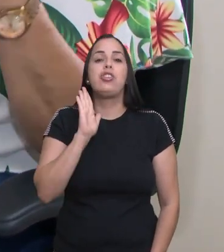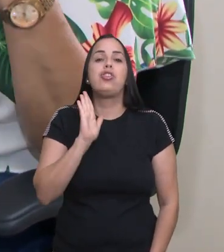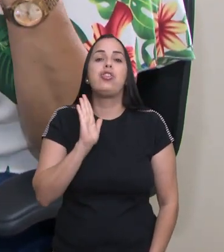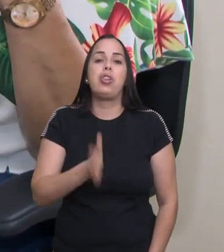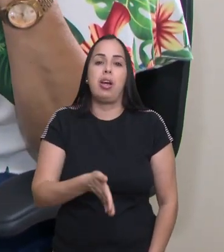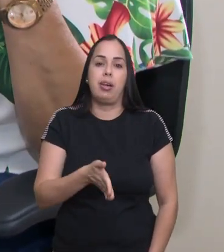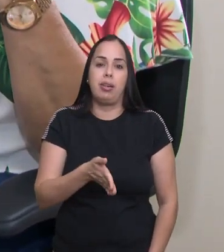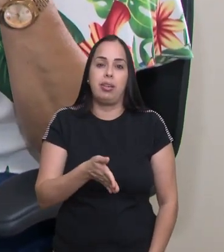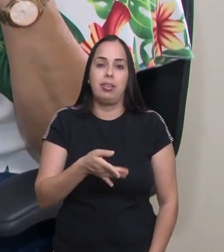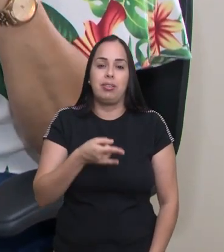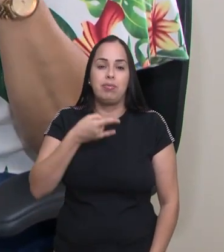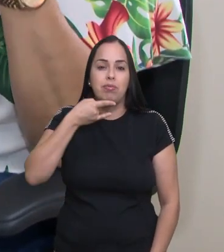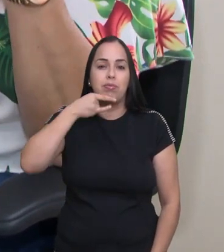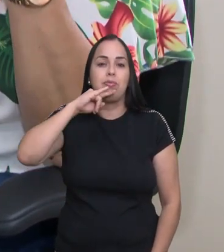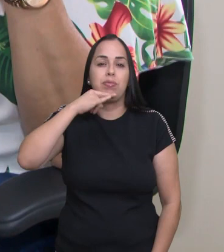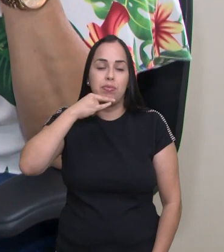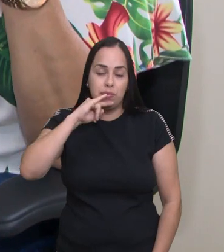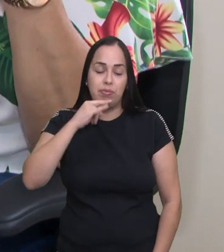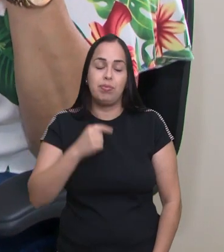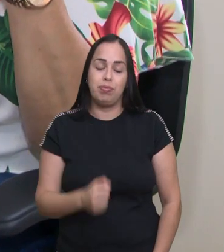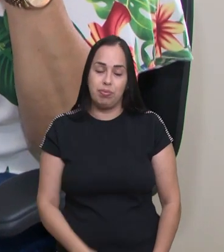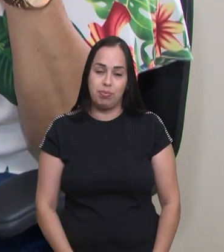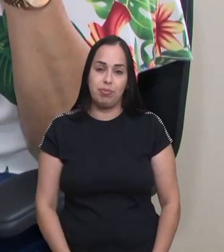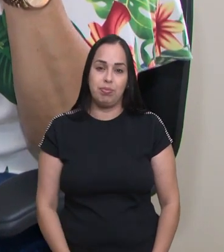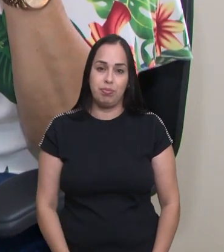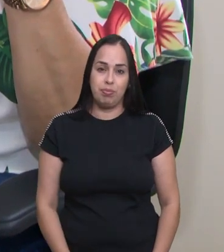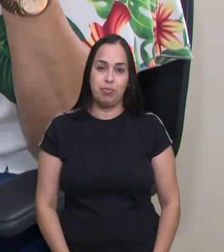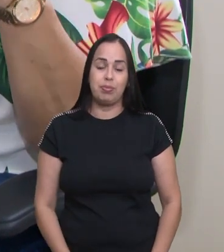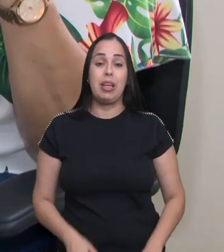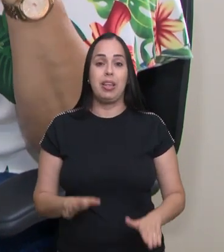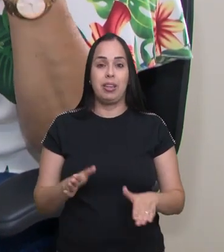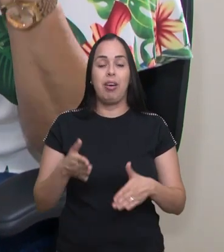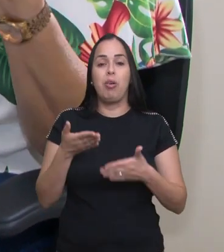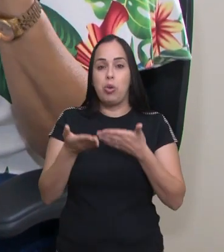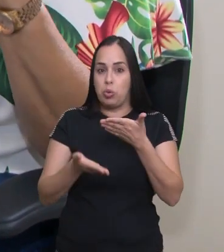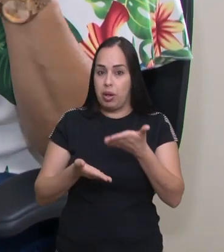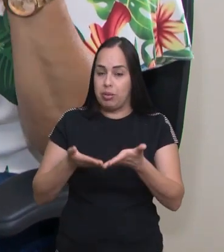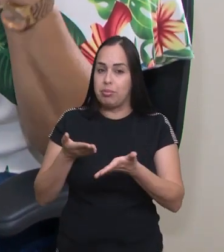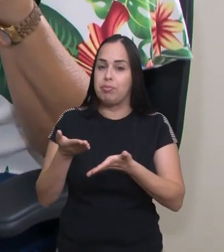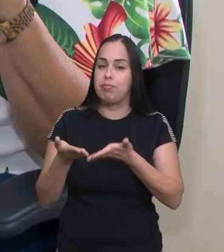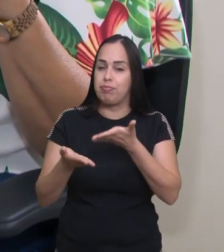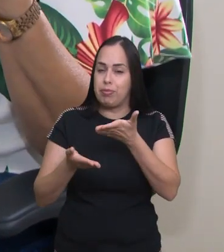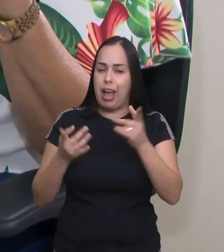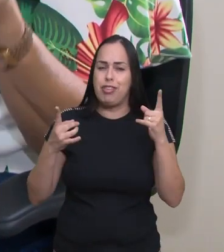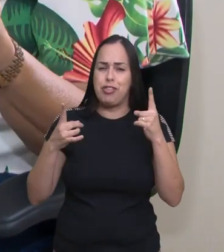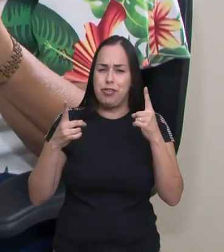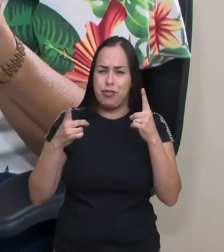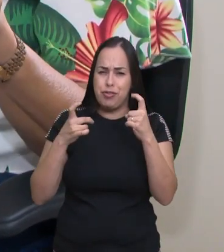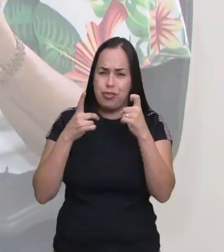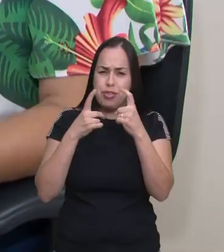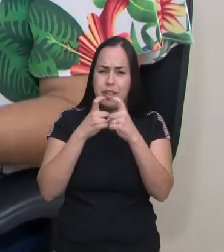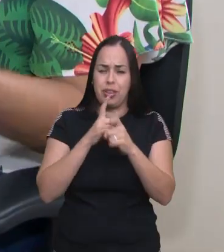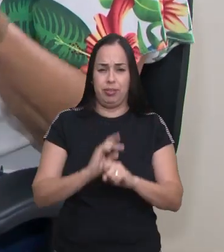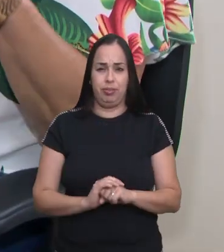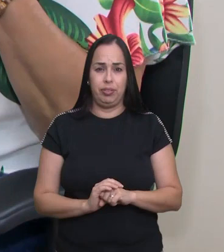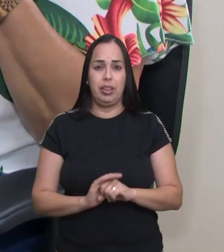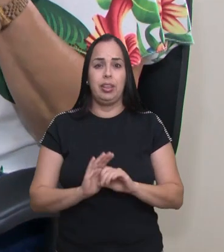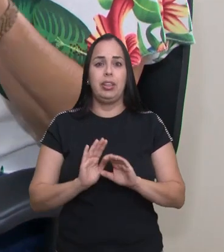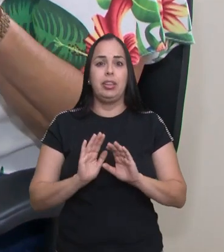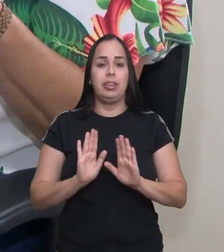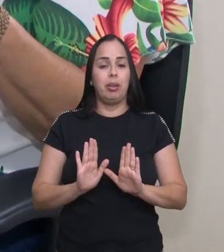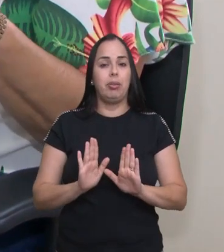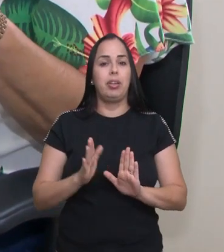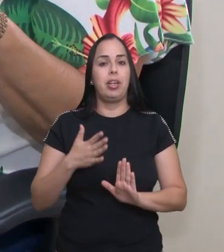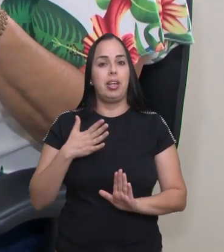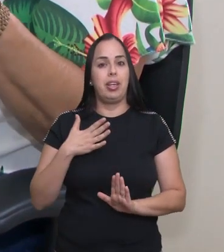já envolvidos no uso de droga ilícita. E o tratamento tem sido muito difícil. Eu,